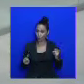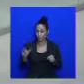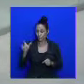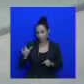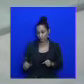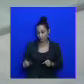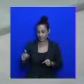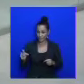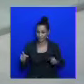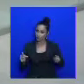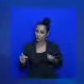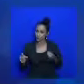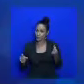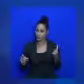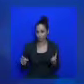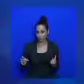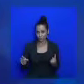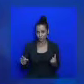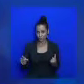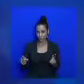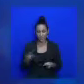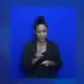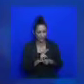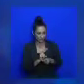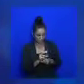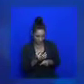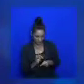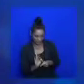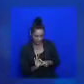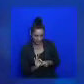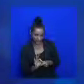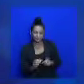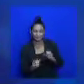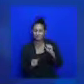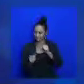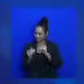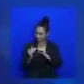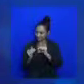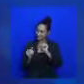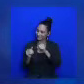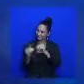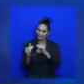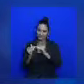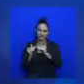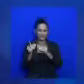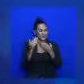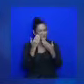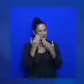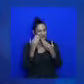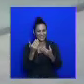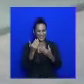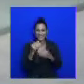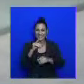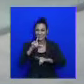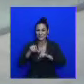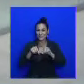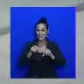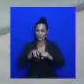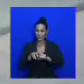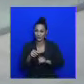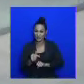e coluna 71 auditores confirmo Sim Sim confirmo Obrigado